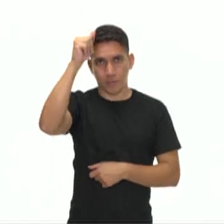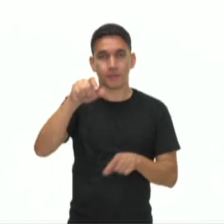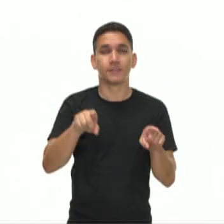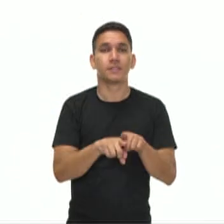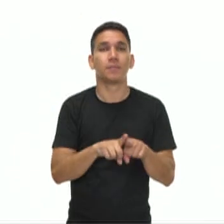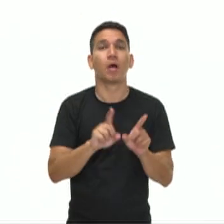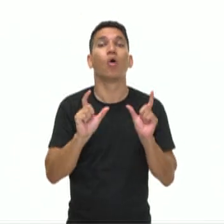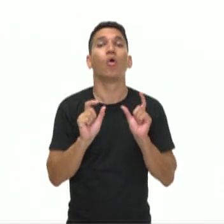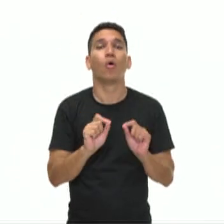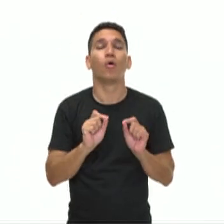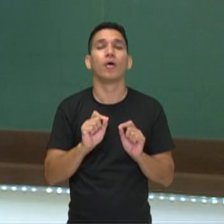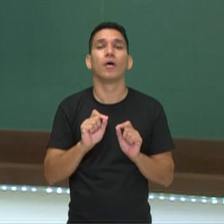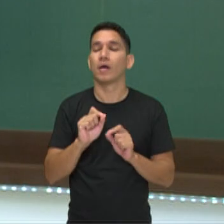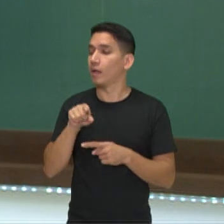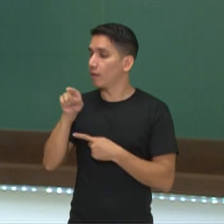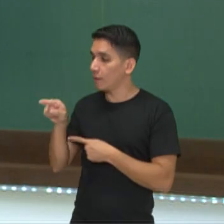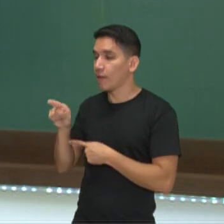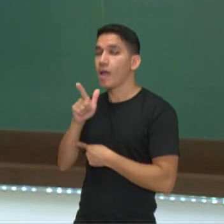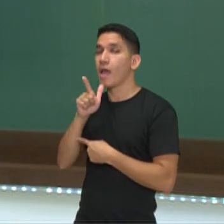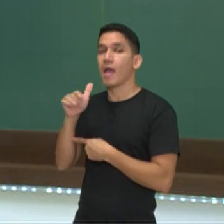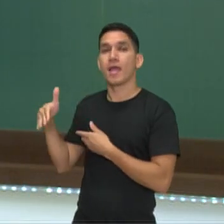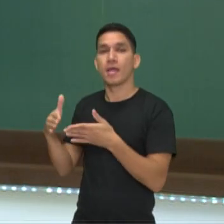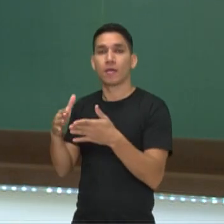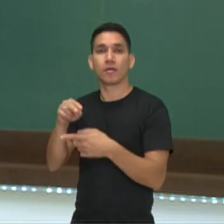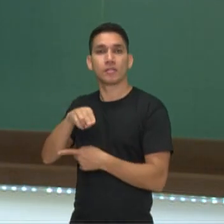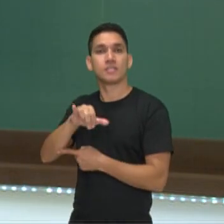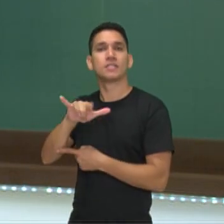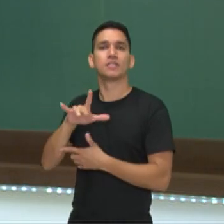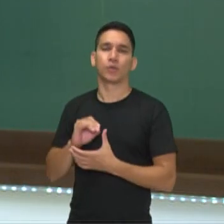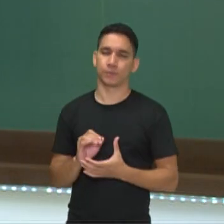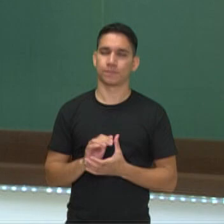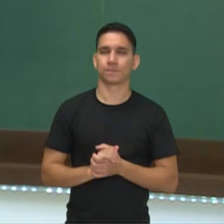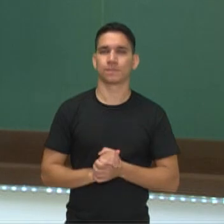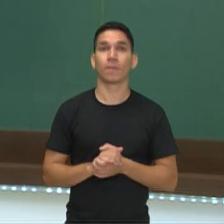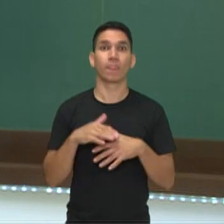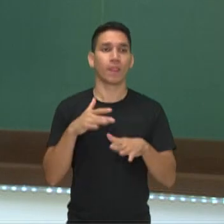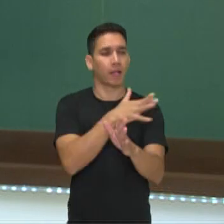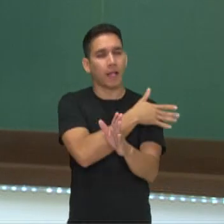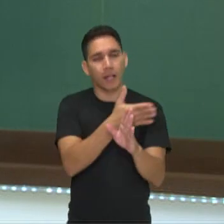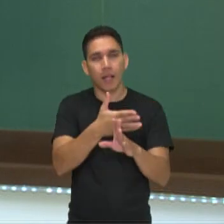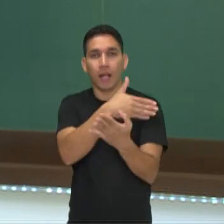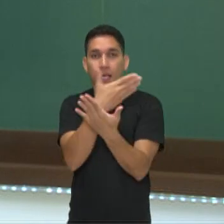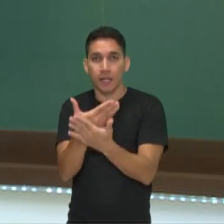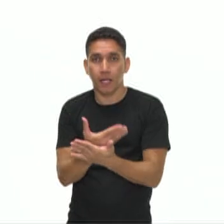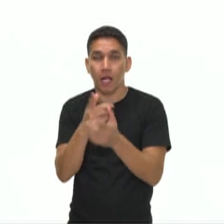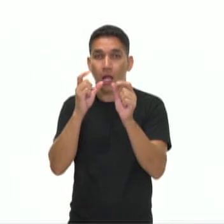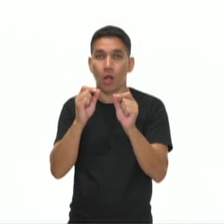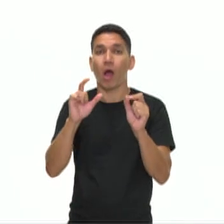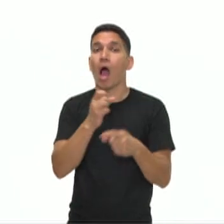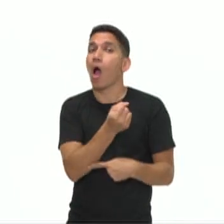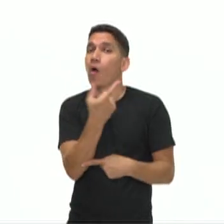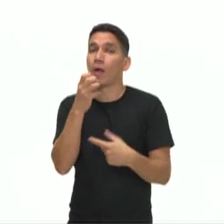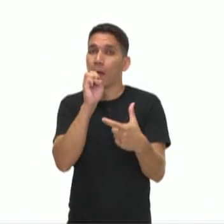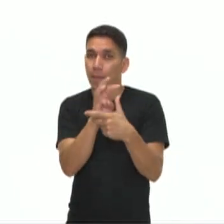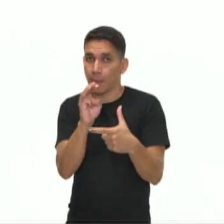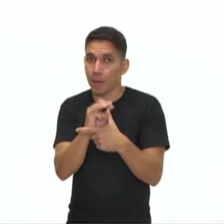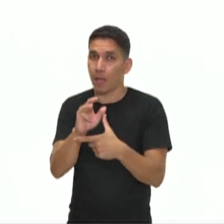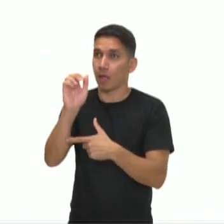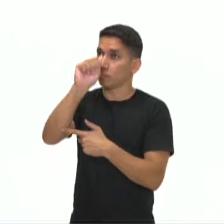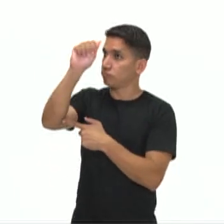Rio Nilo, ok? Então, nessa aula, estudamos sobre alguns aspectos do